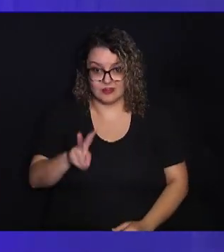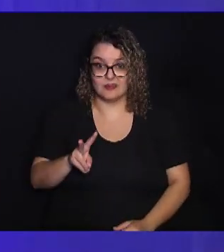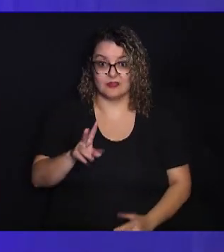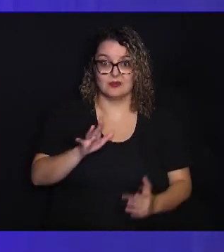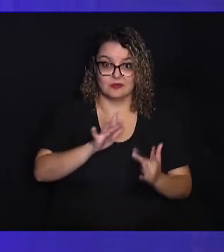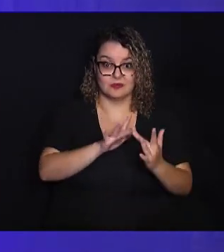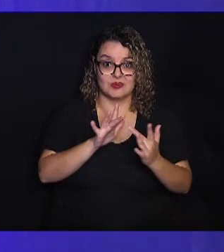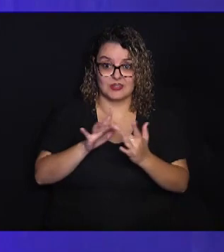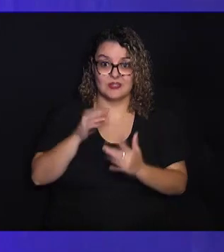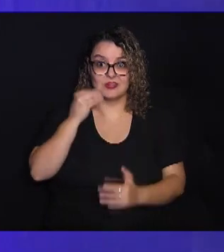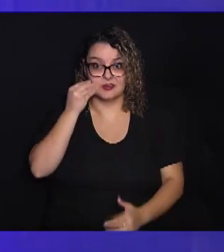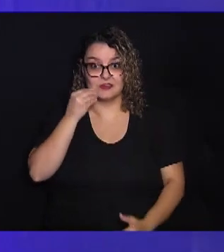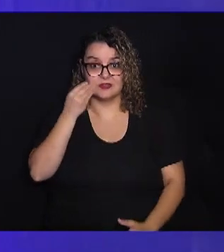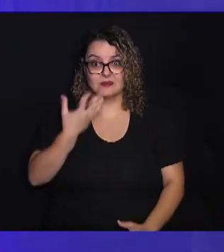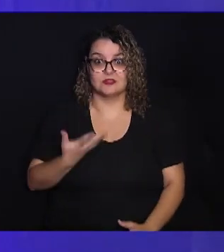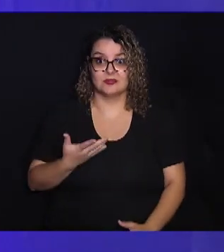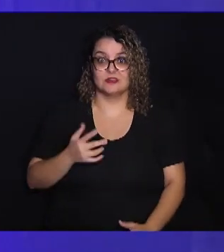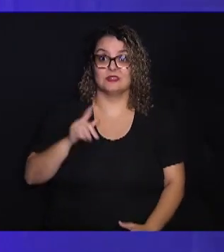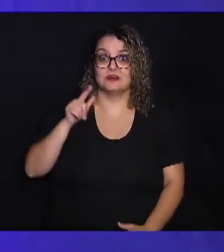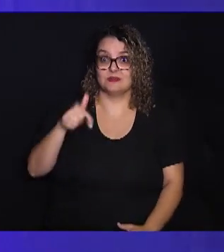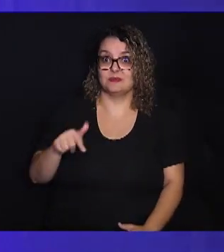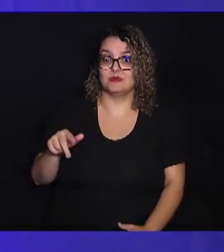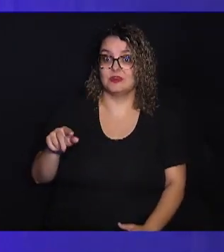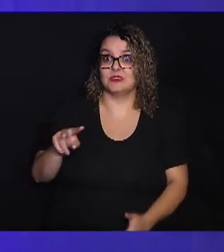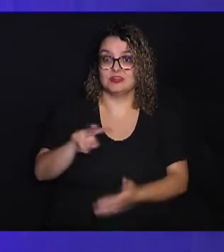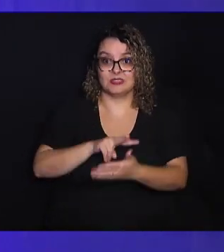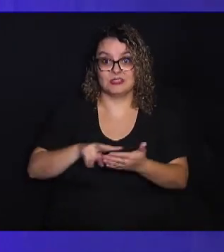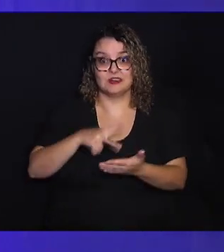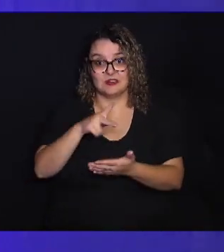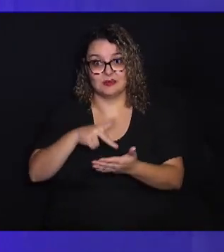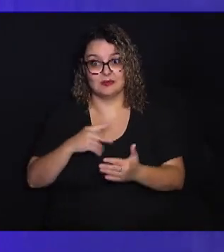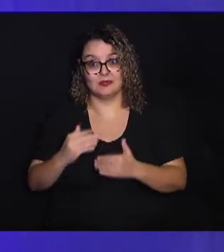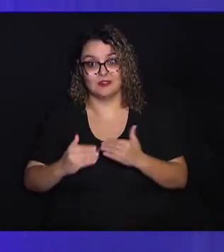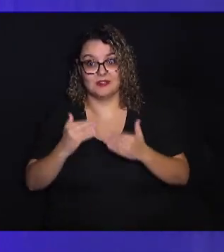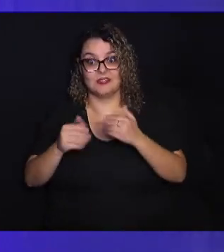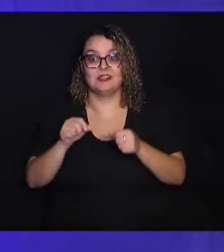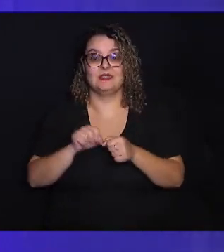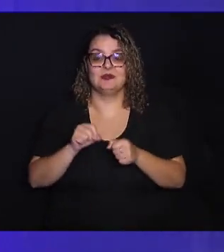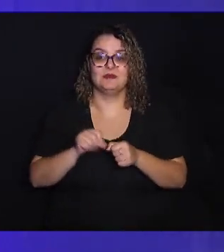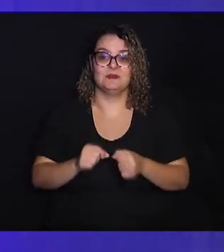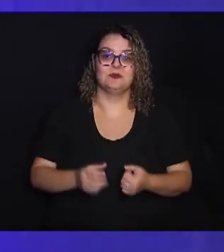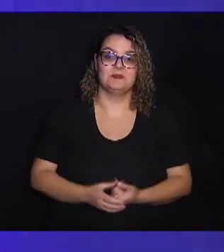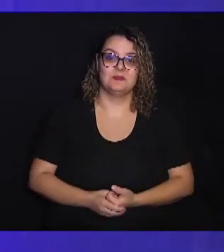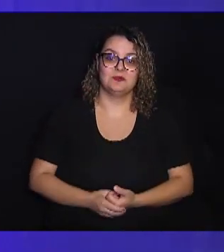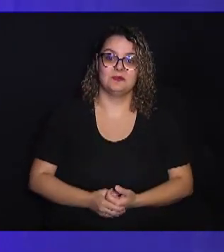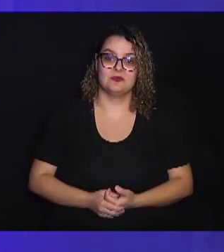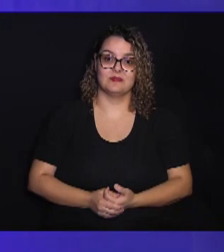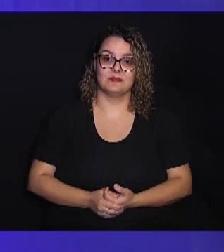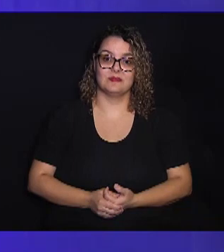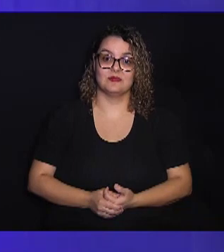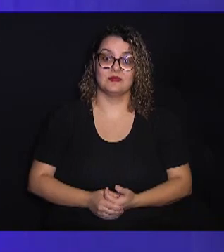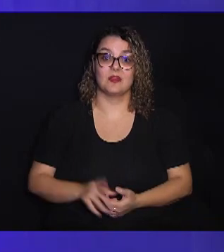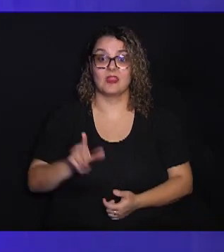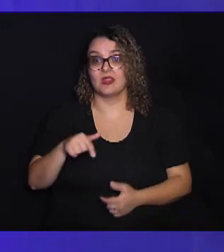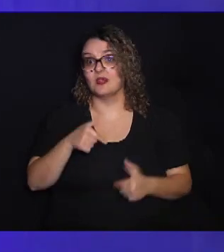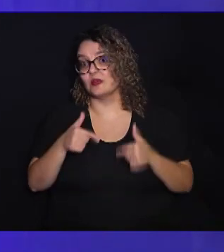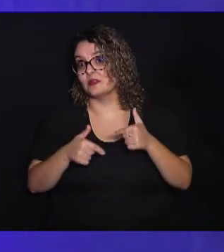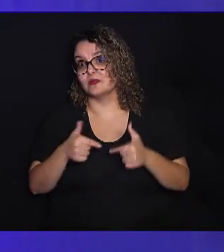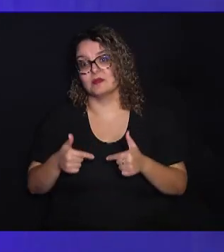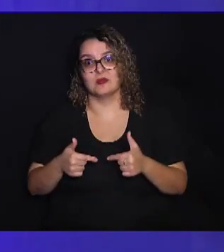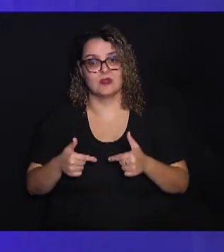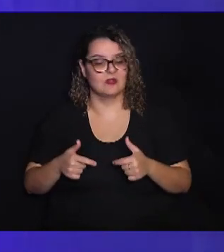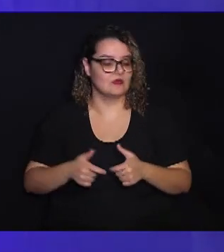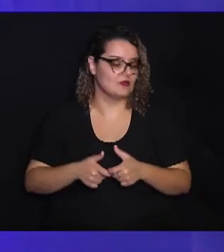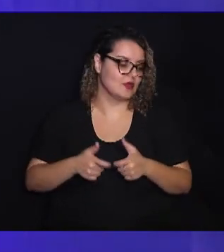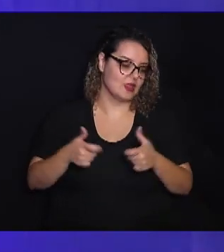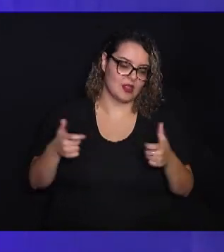tocar, experimentar. Depois ele leu também um poema que ele construiu, que ele fez, né? Então, assim, é uma obra assim